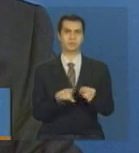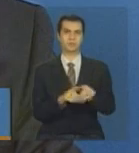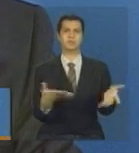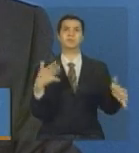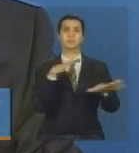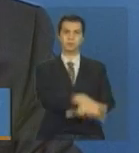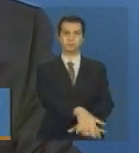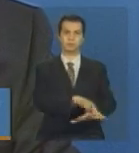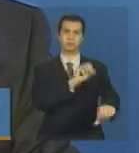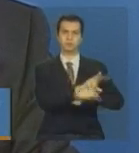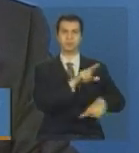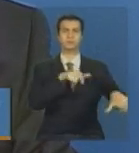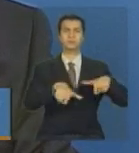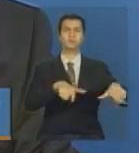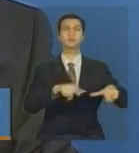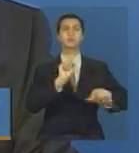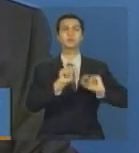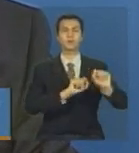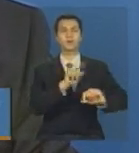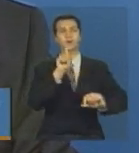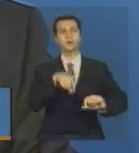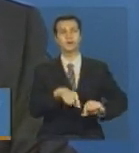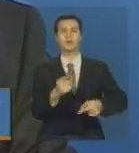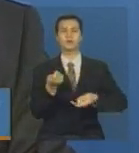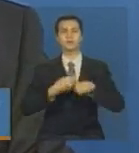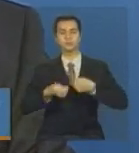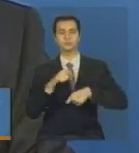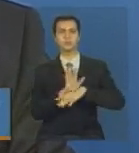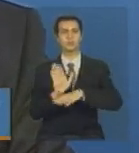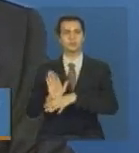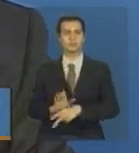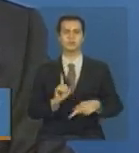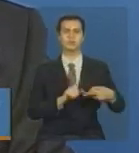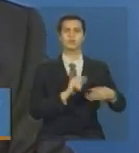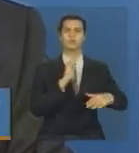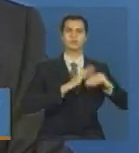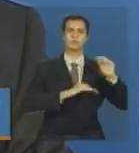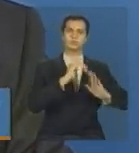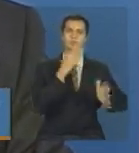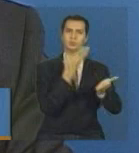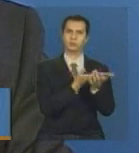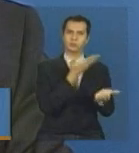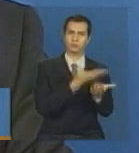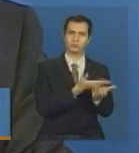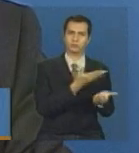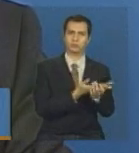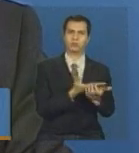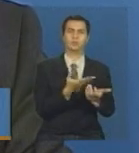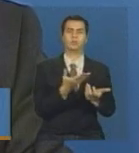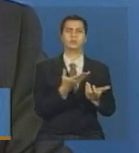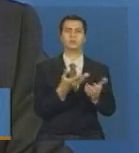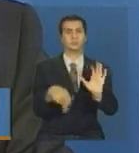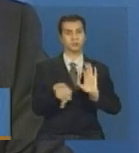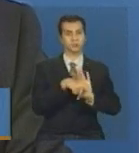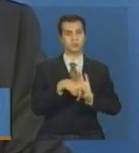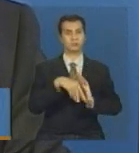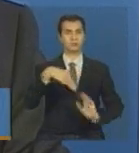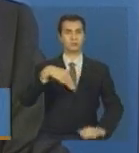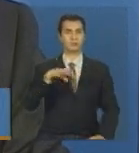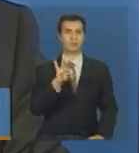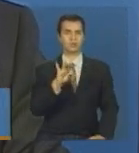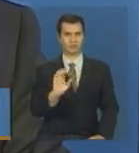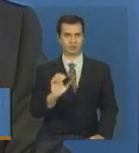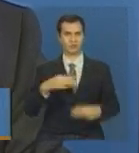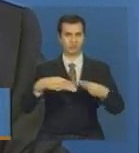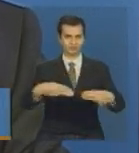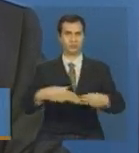outras áreas de atuação, como é o caso da economia solidária, como é o caso da qualificação profissional do Ministério do Trabalho e Emprego. Mas desta